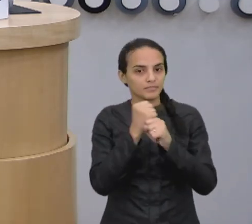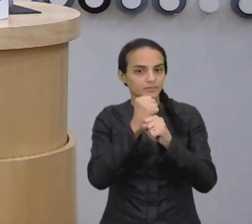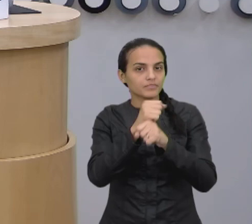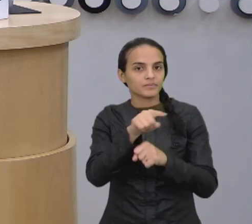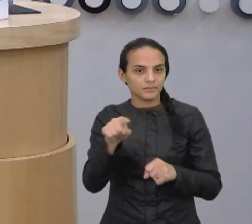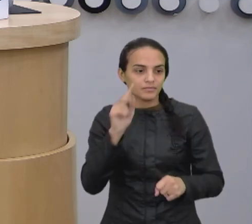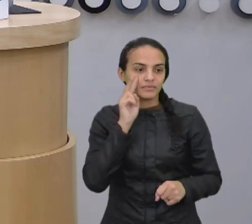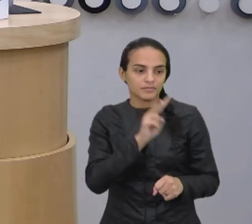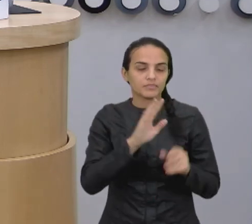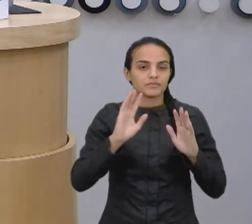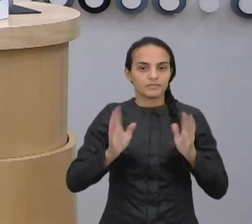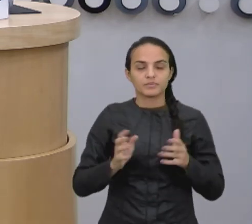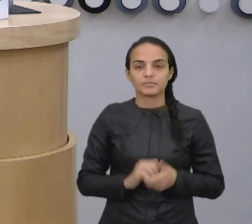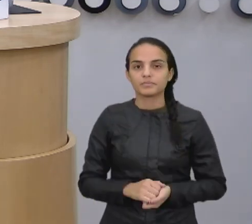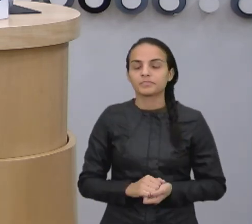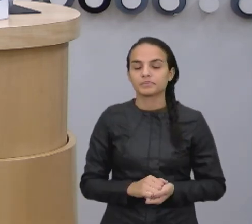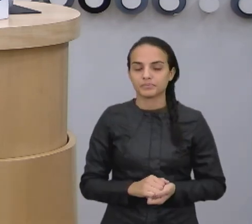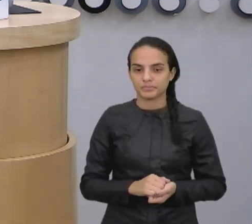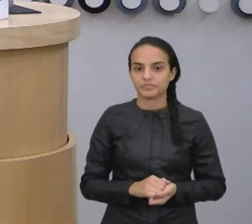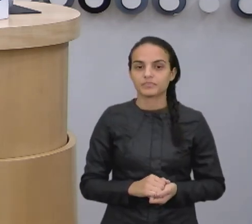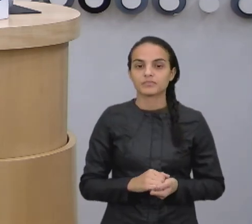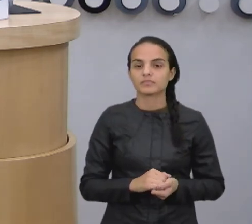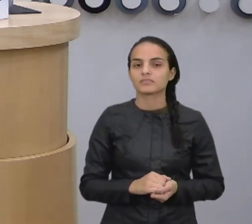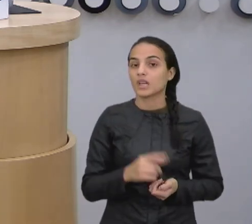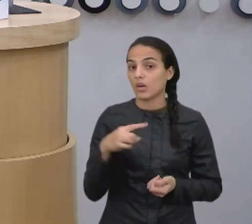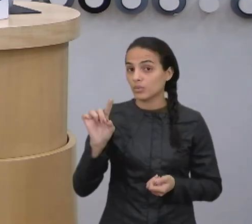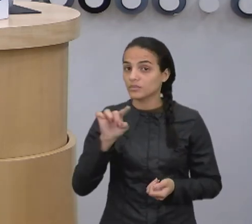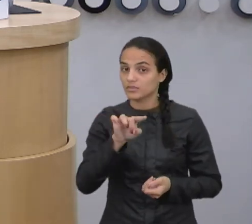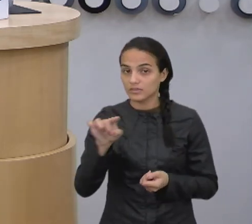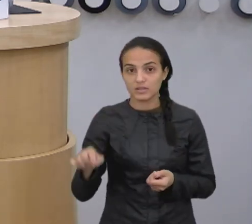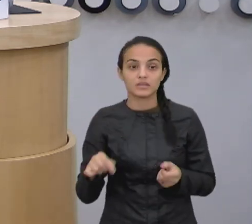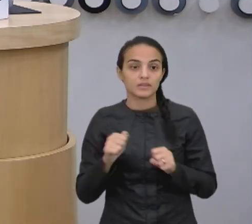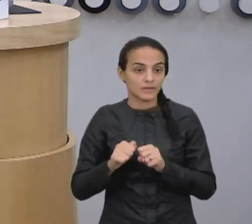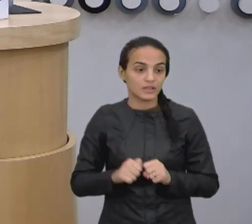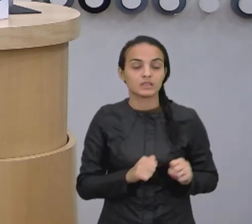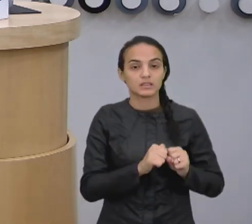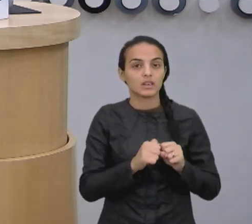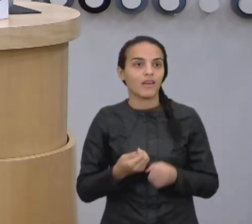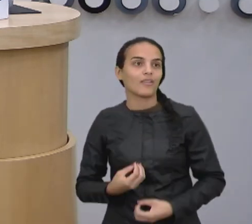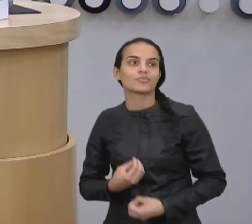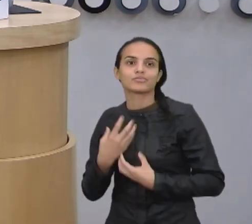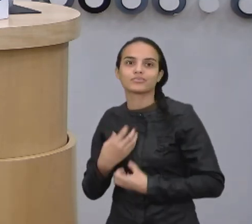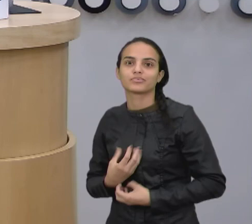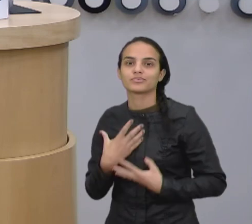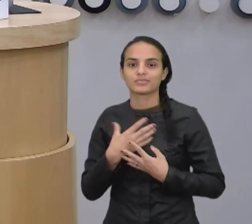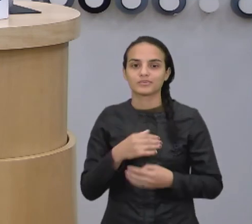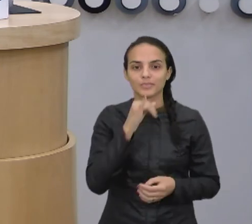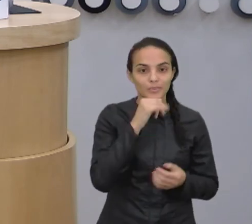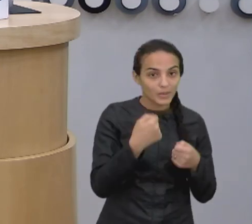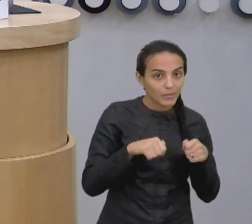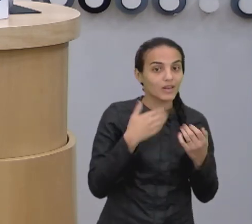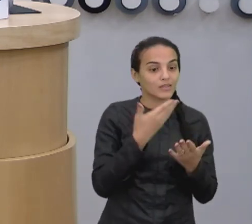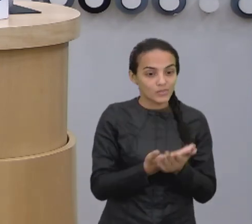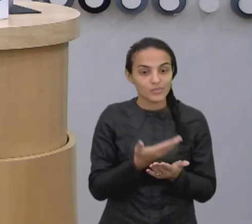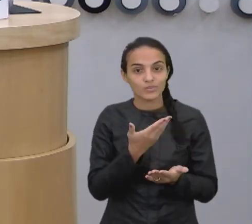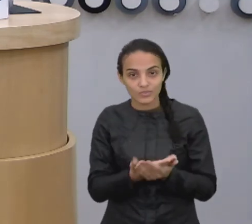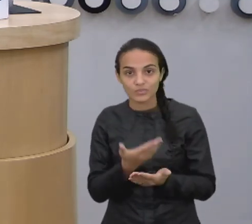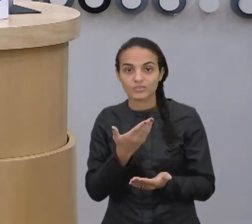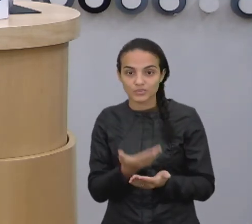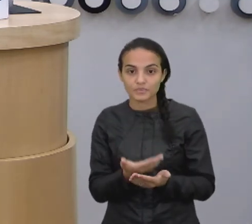estão vendo que essa parte de transpiração é a última coisa que você vai fazer, né? Então, primeiro é estudo.